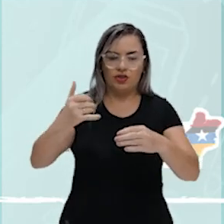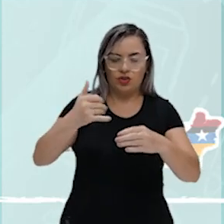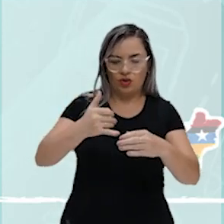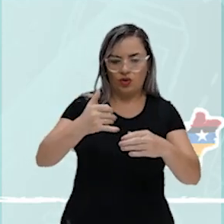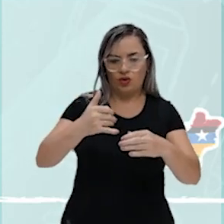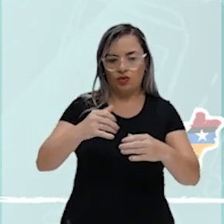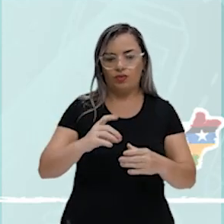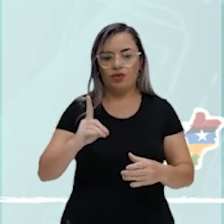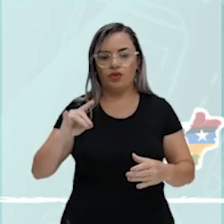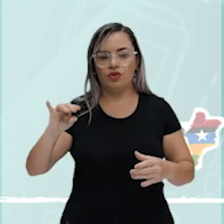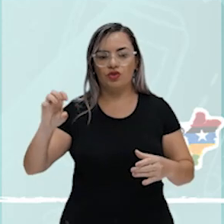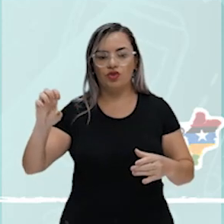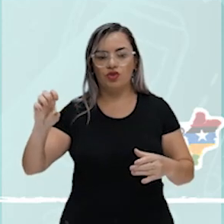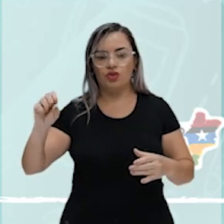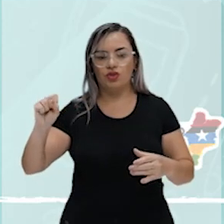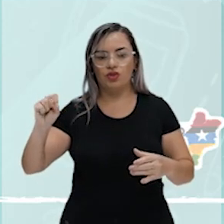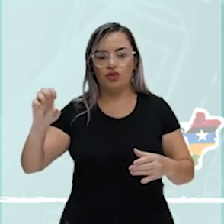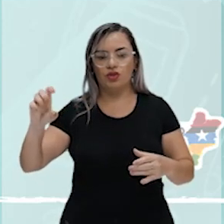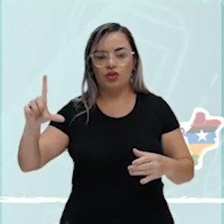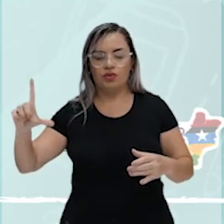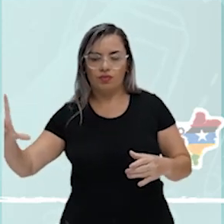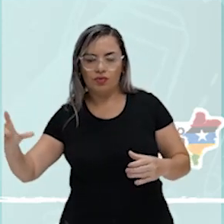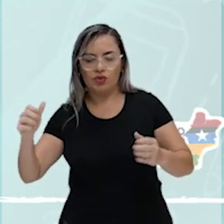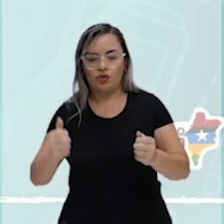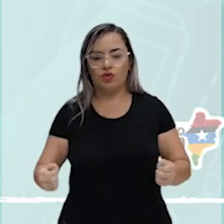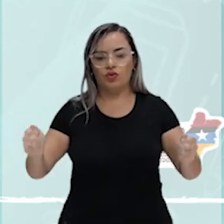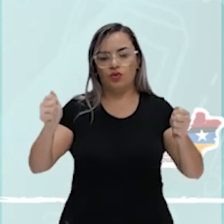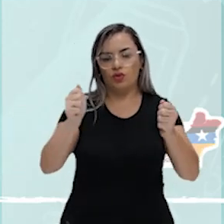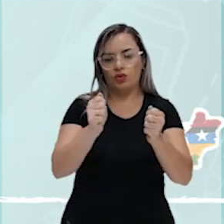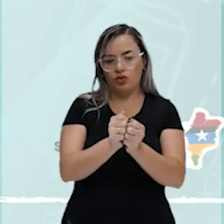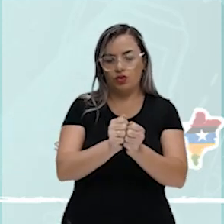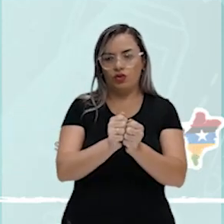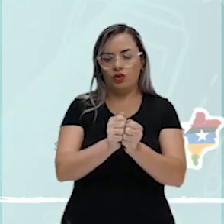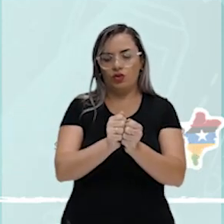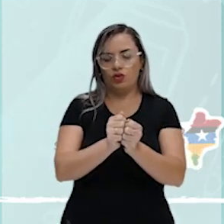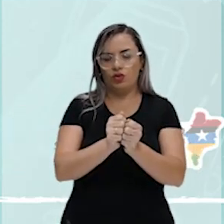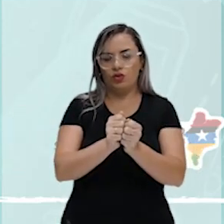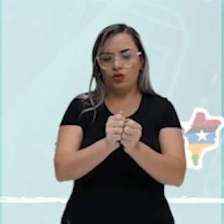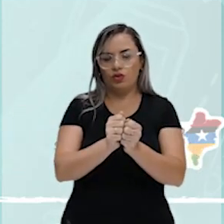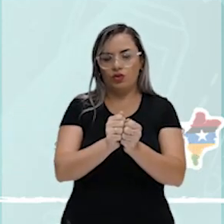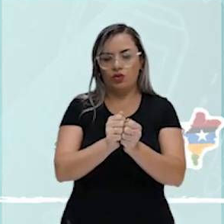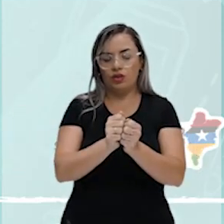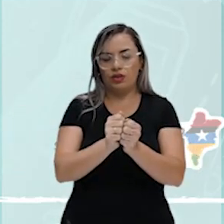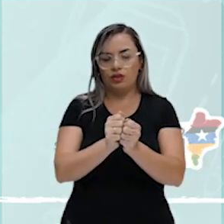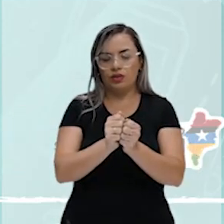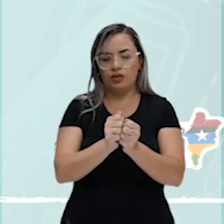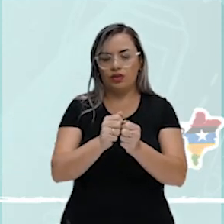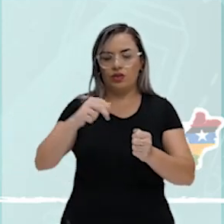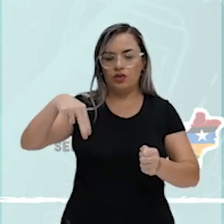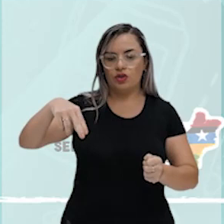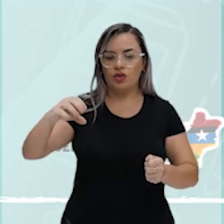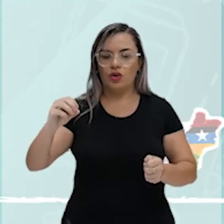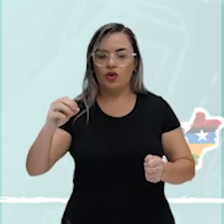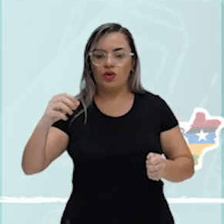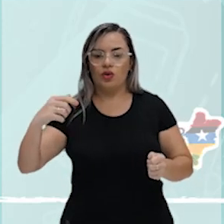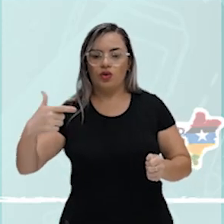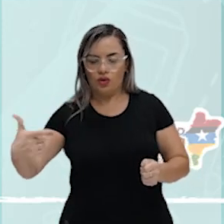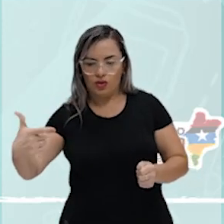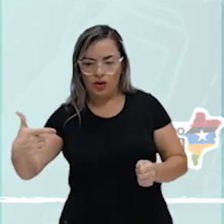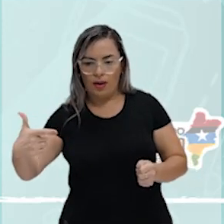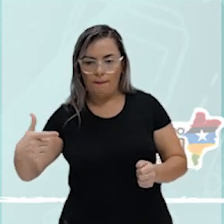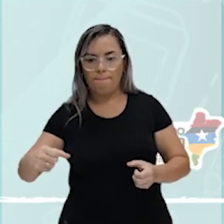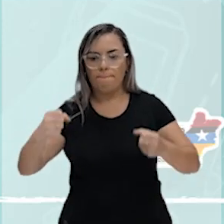a vida dos seres humanos. Ó, juntamente com o dióxido de nitrogênio, pode provocar